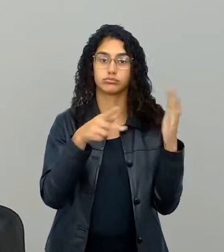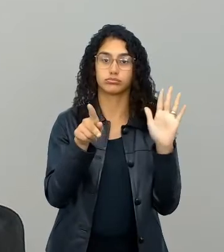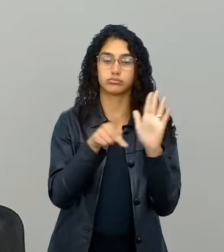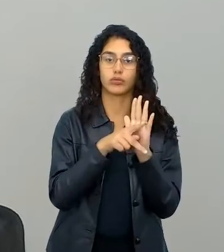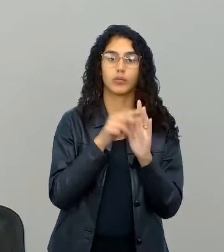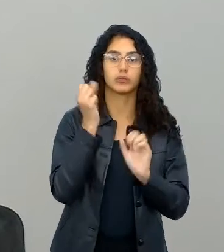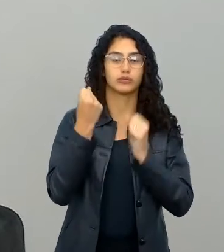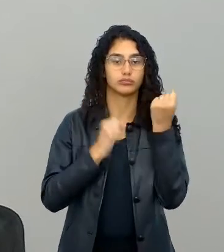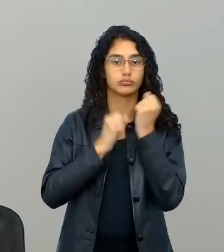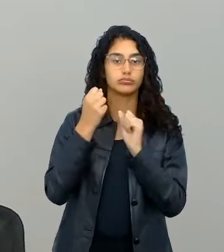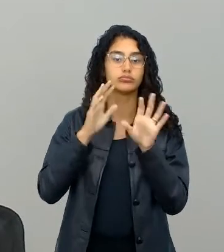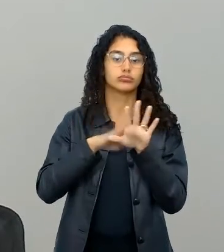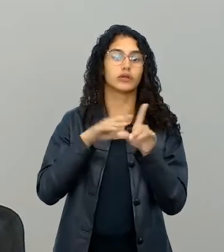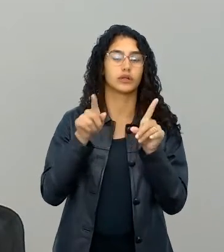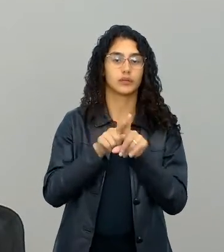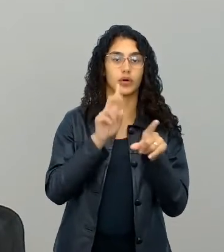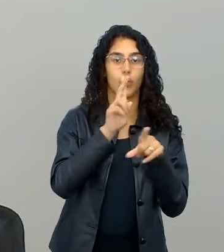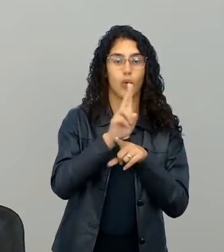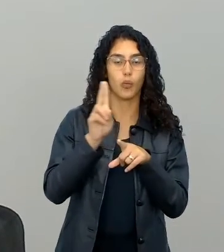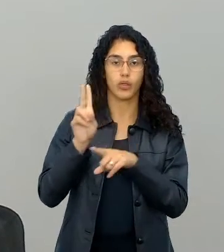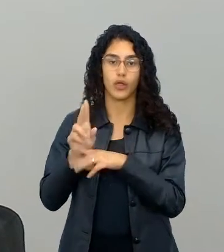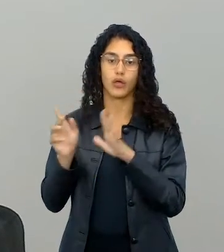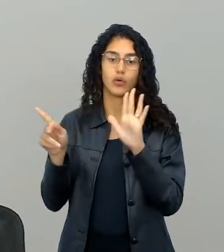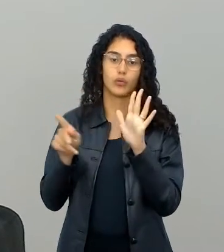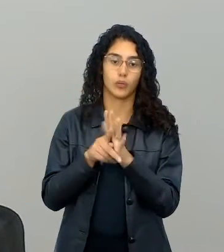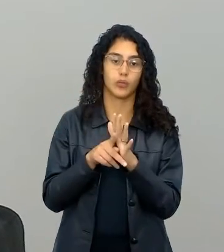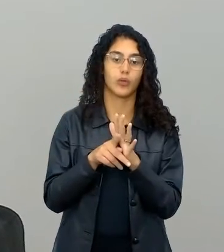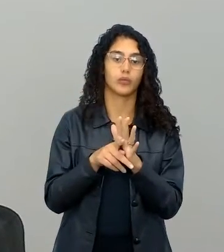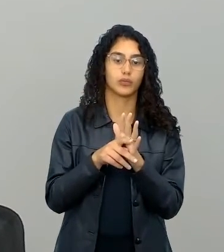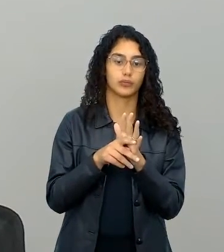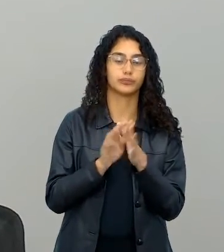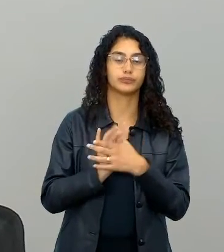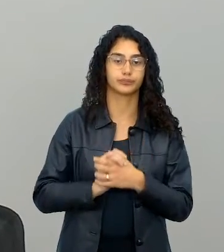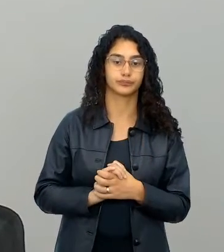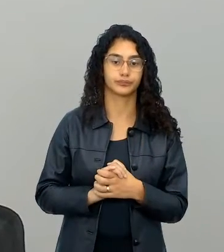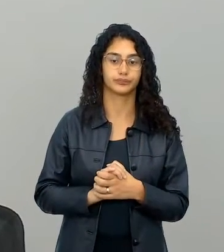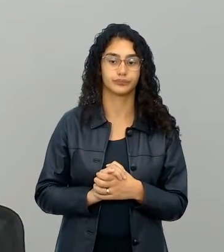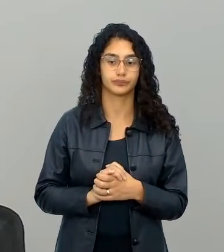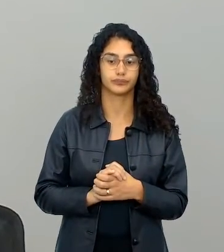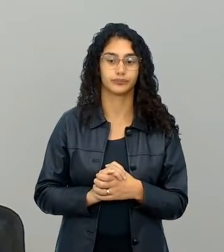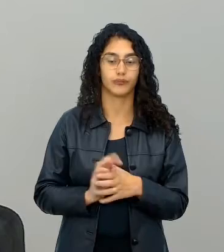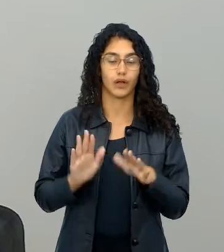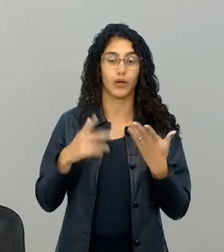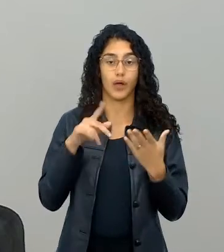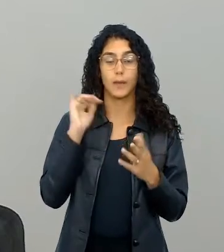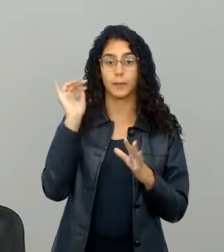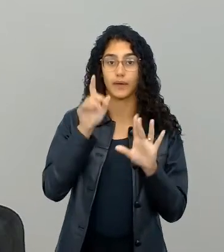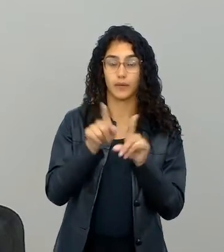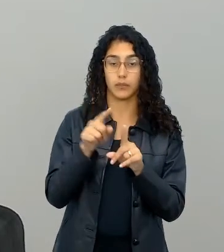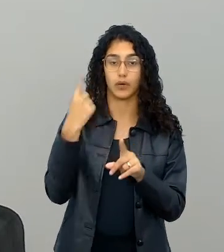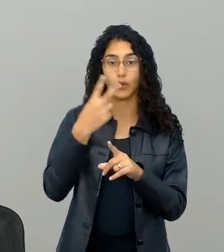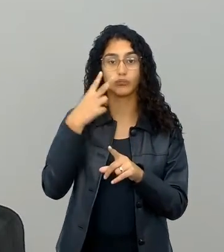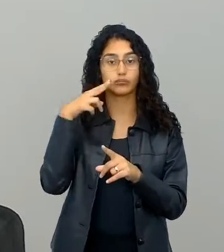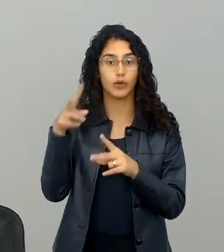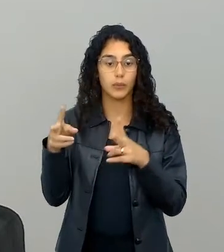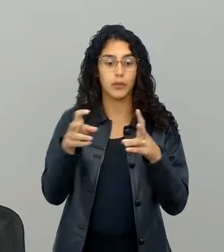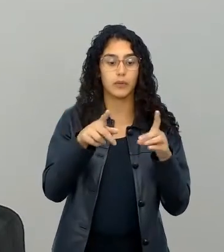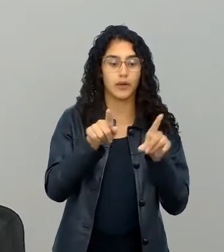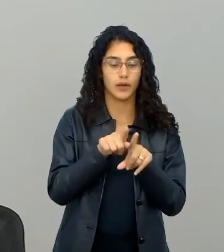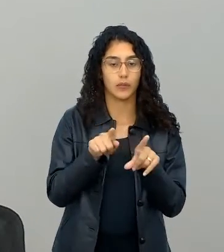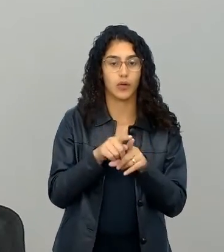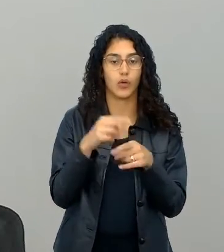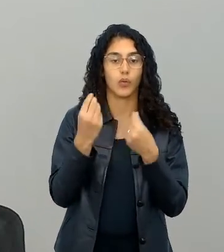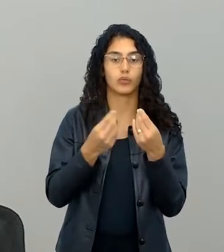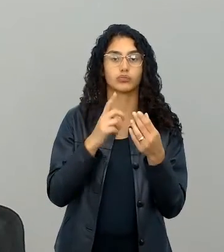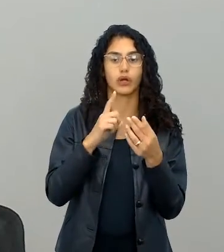própria indústria em tratar o próprio rejeito, tá? E, então, isso é importante a gente ver. Esse rejeito, quando